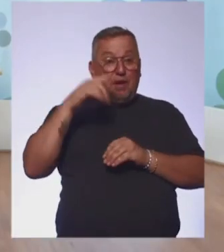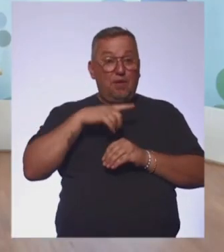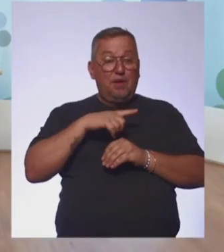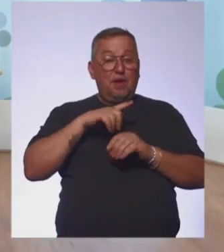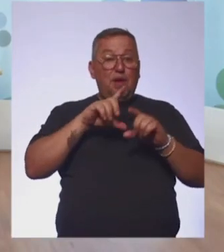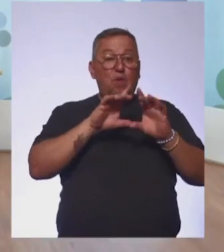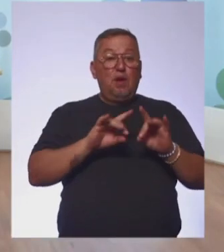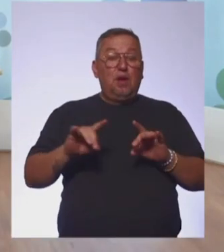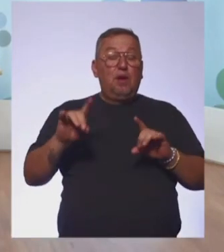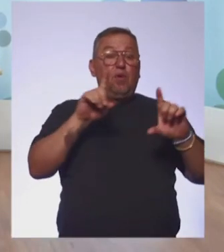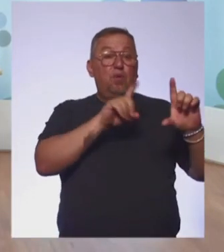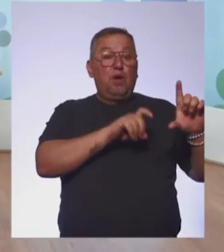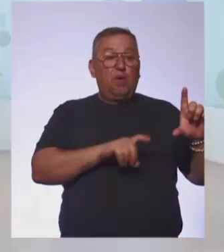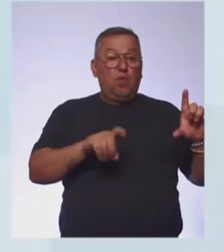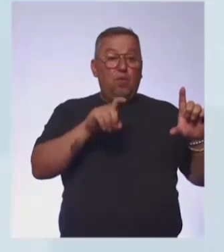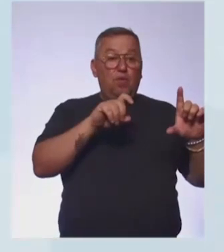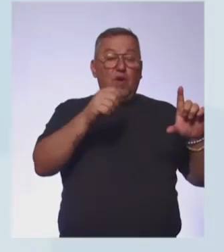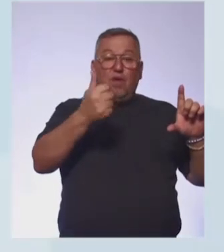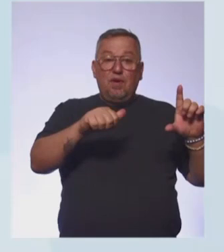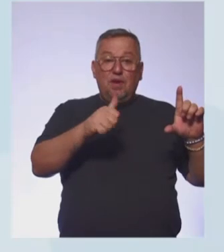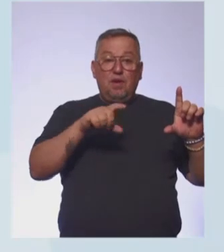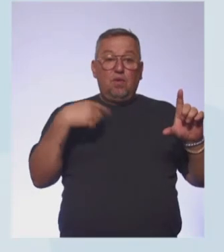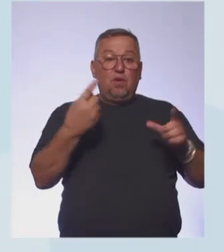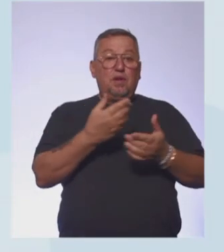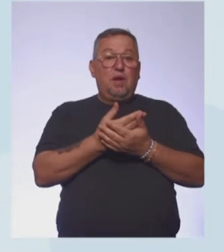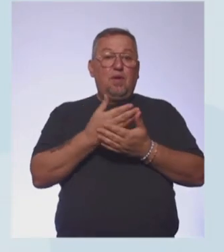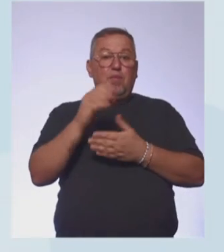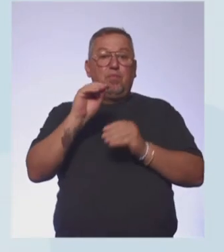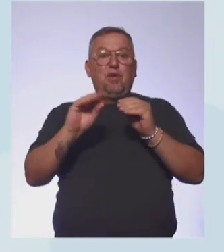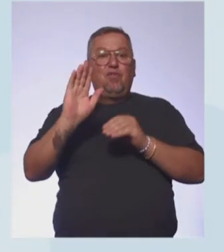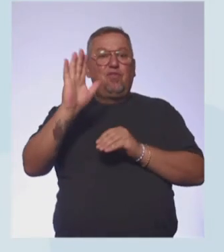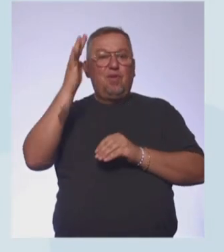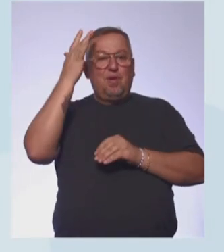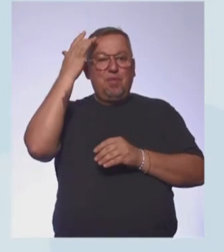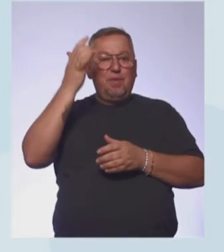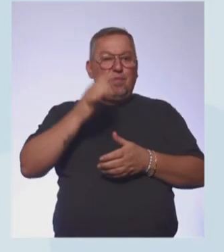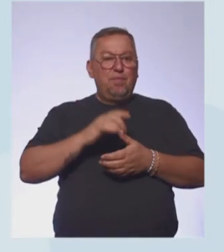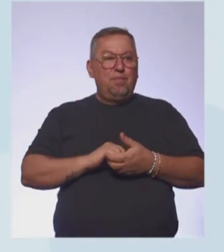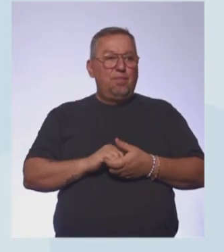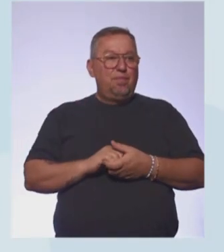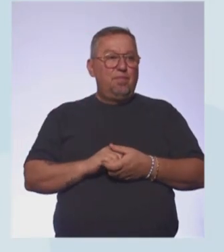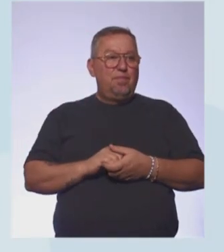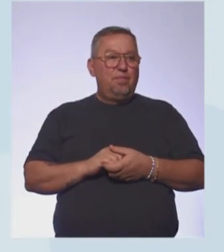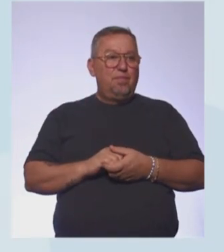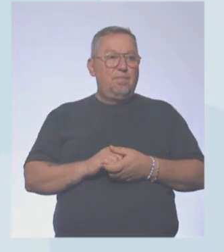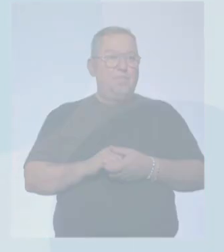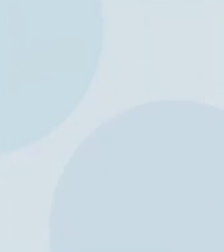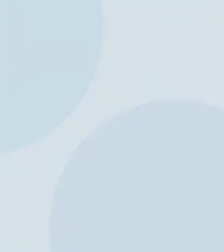link, o QR Code, ok? Avaliem a aula. Beijo, até amanhã. Até, beijos!